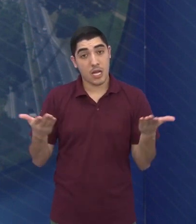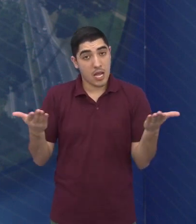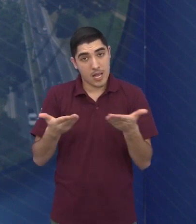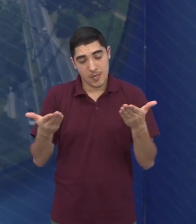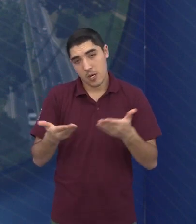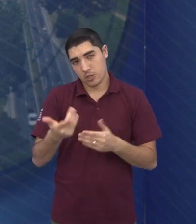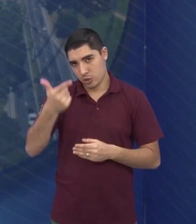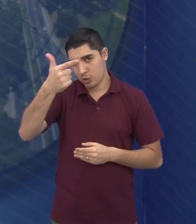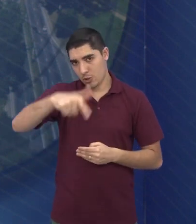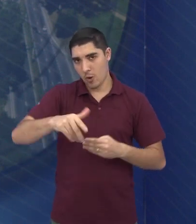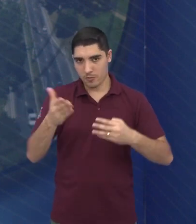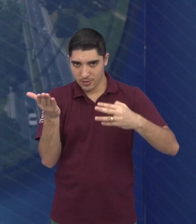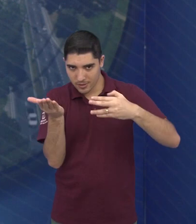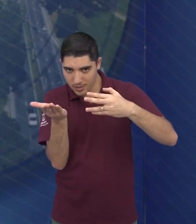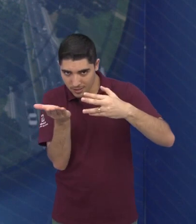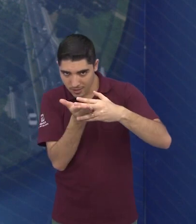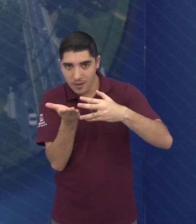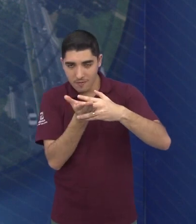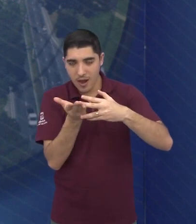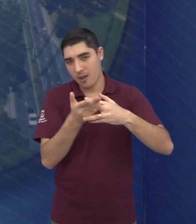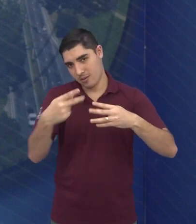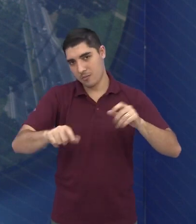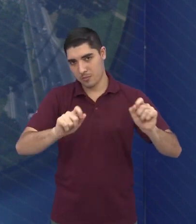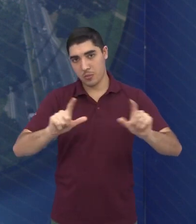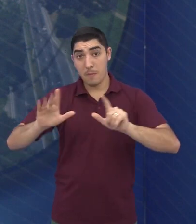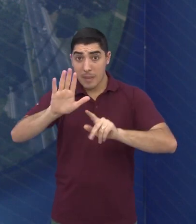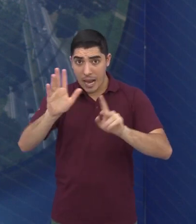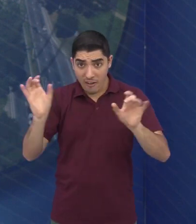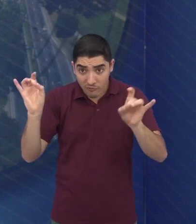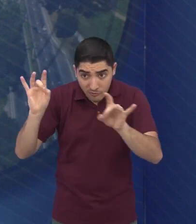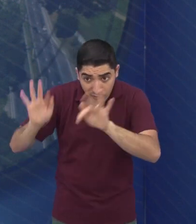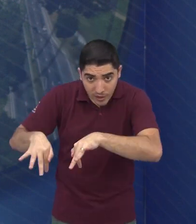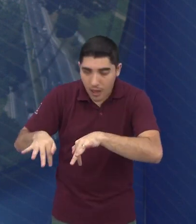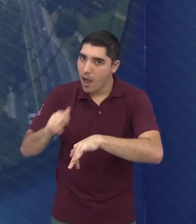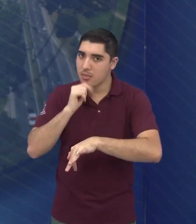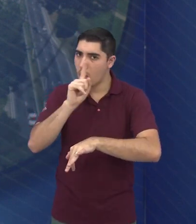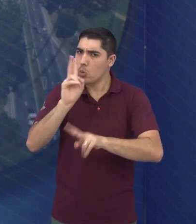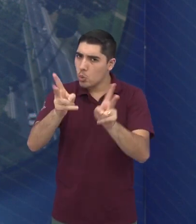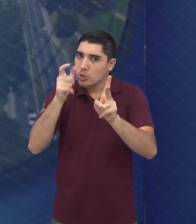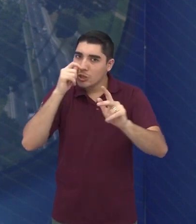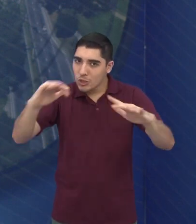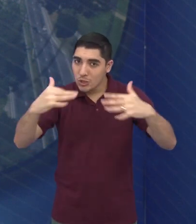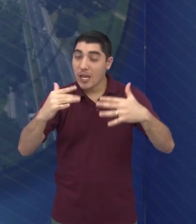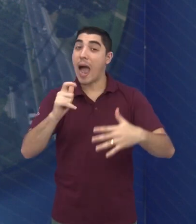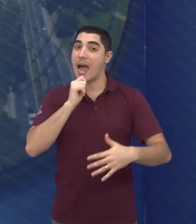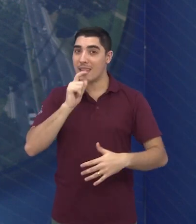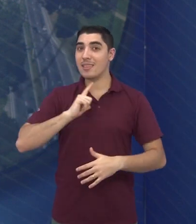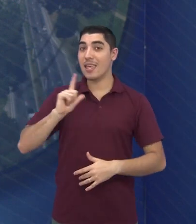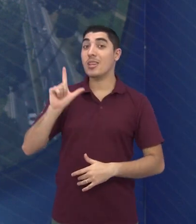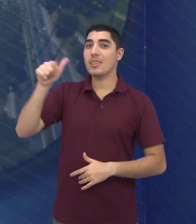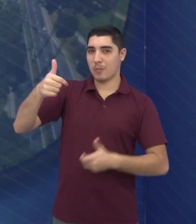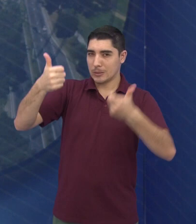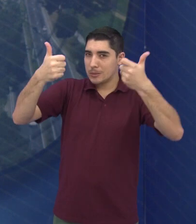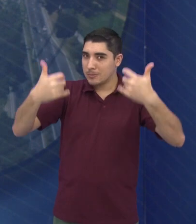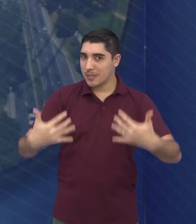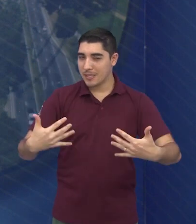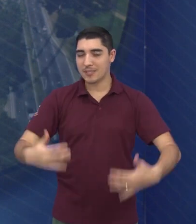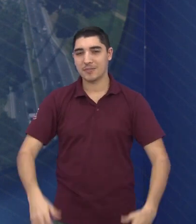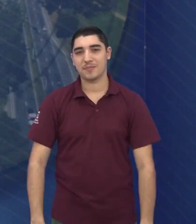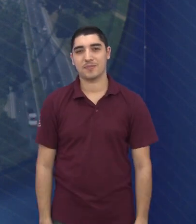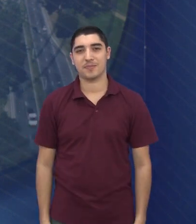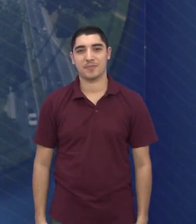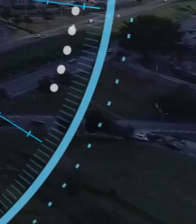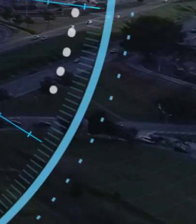Então é isso, gente, a gente vai para mais uma pausa no Diálogos da Cidade, mas não acabou ainda não. Fiquem com a gente porque ainda tem mais assunto para